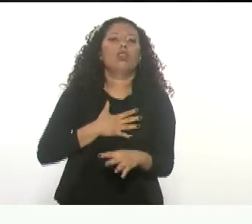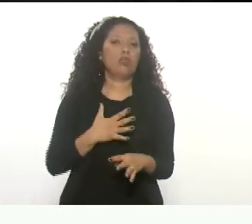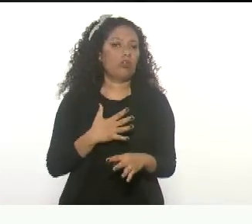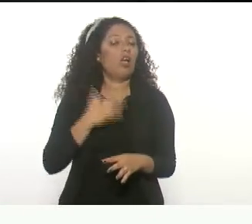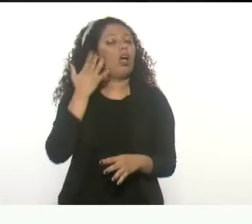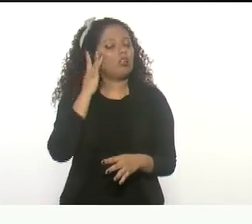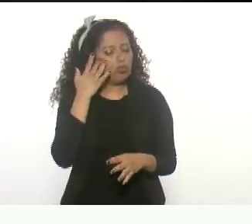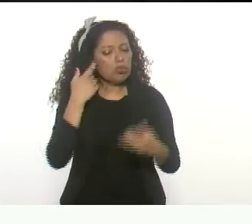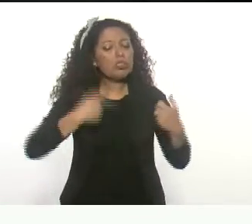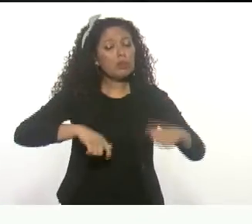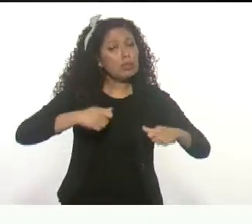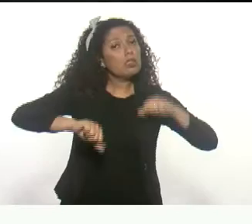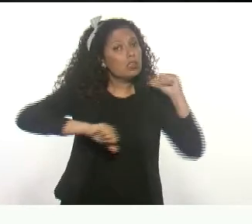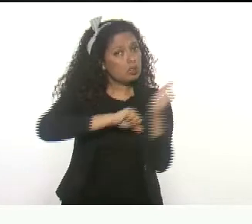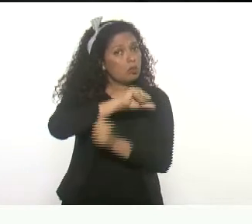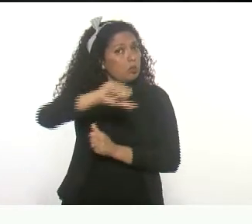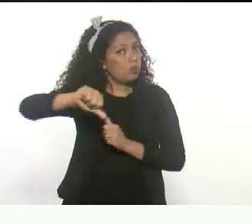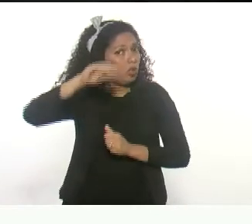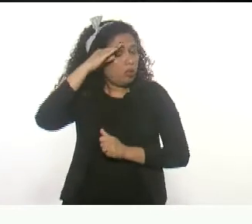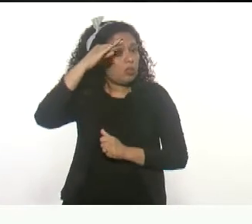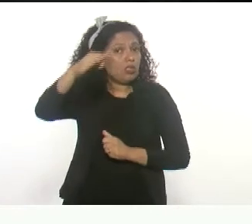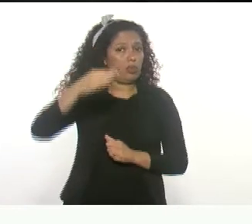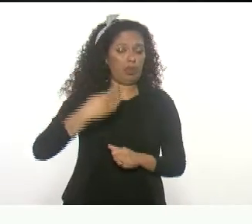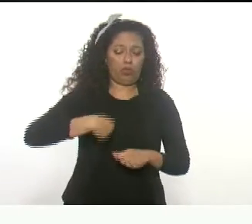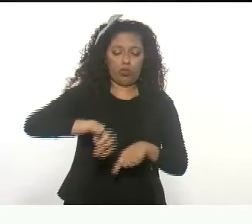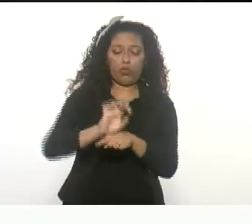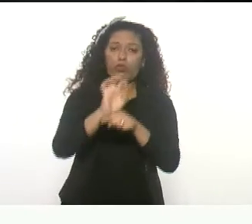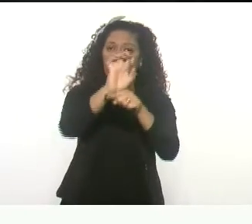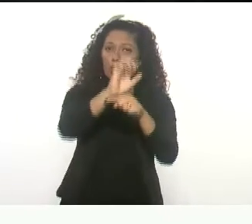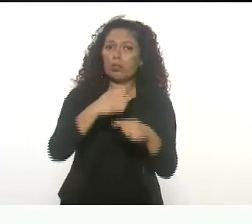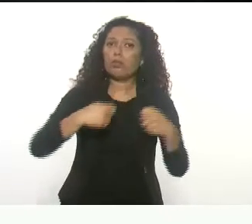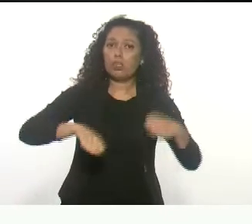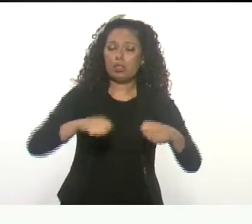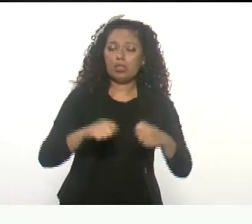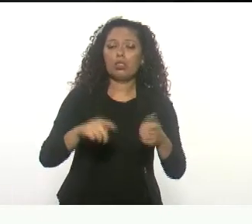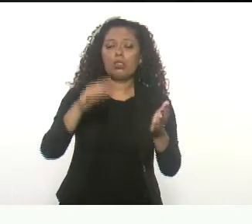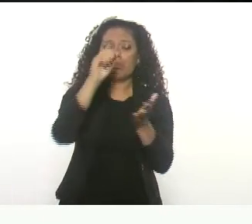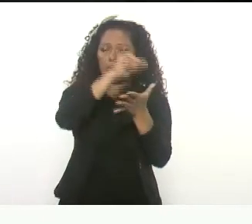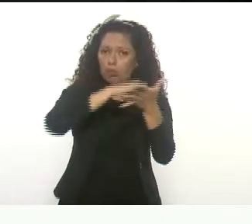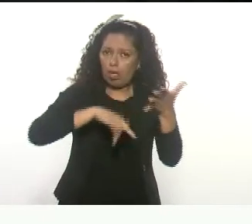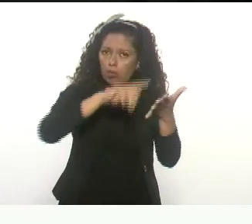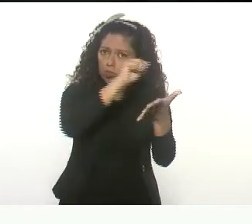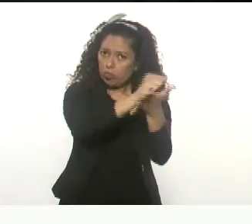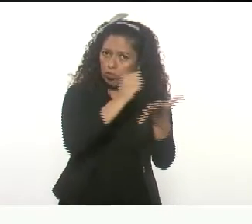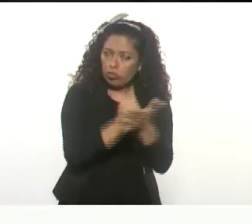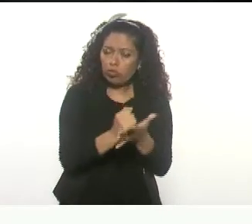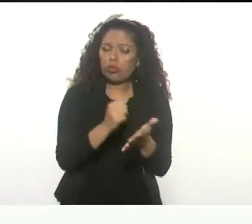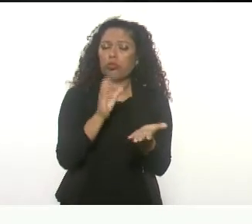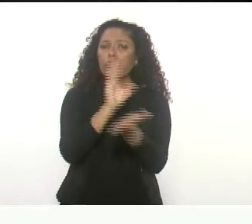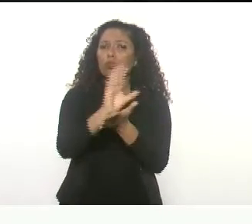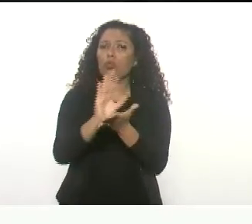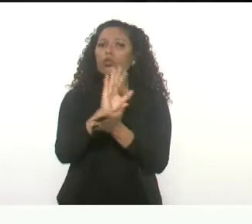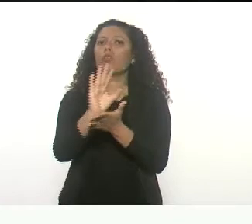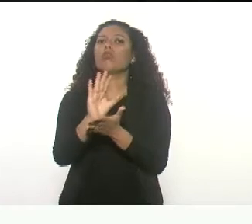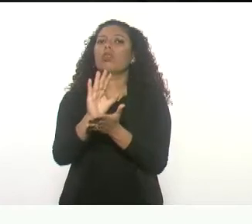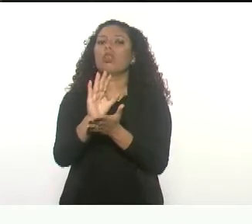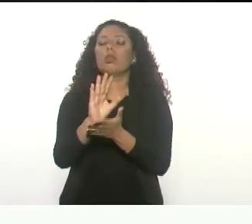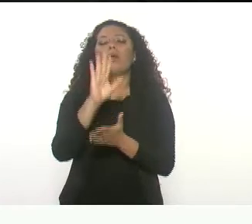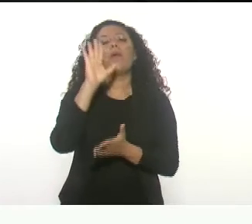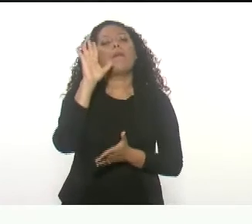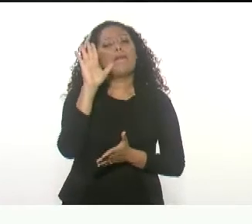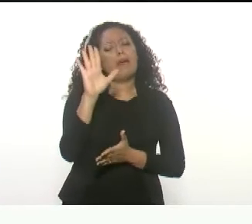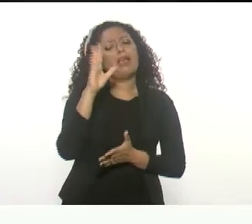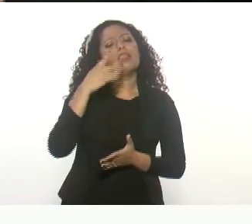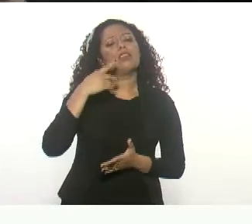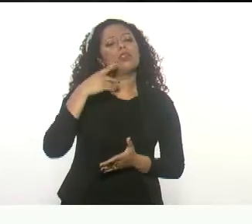Acho que tem que ser realmente uma prioridade do Estado conseguir aprovar isso no Conselho e conseguir implementar isso na ponta. Mas um currículo, a rede estadual